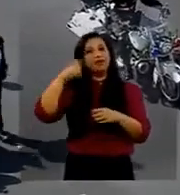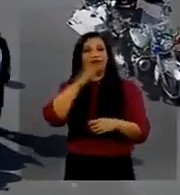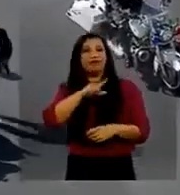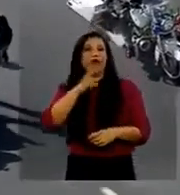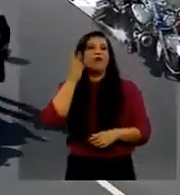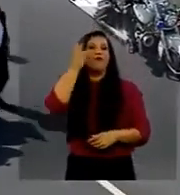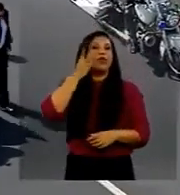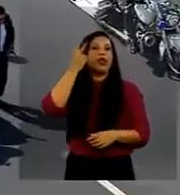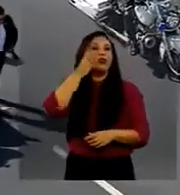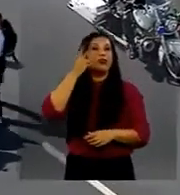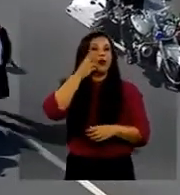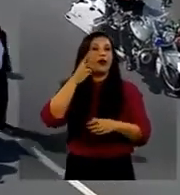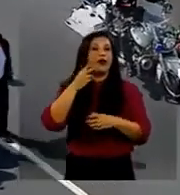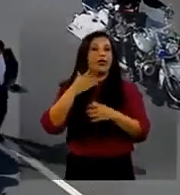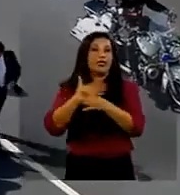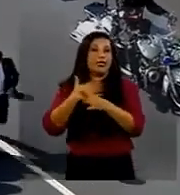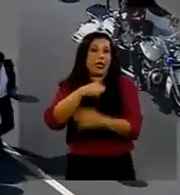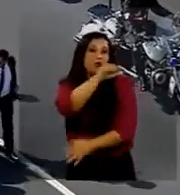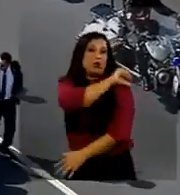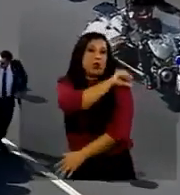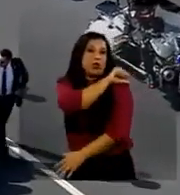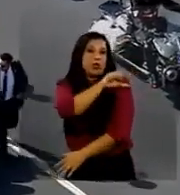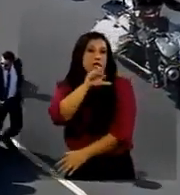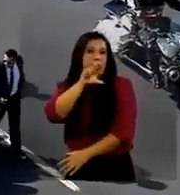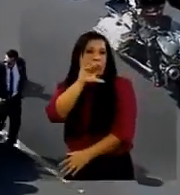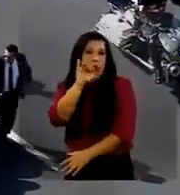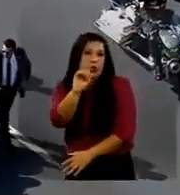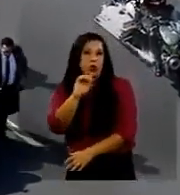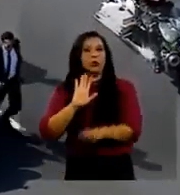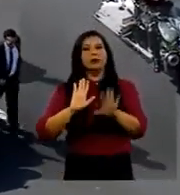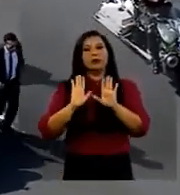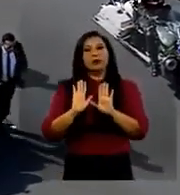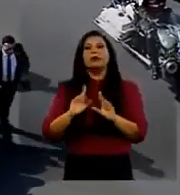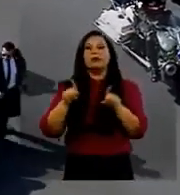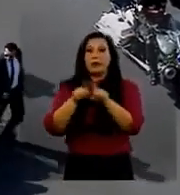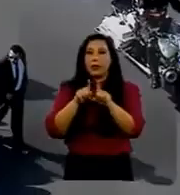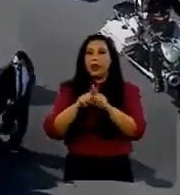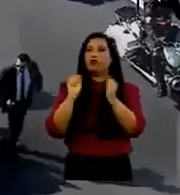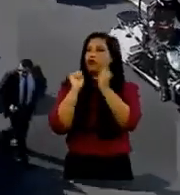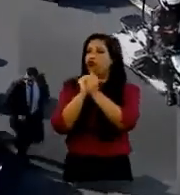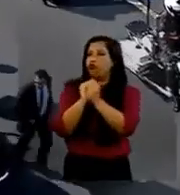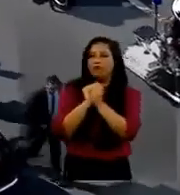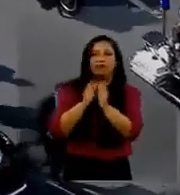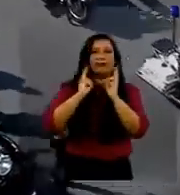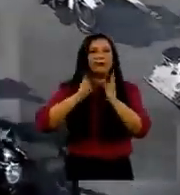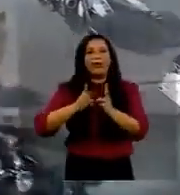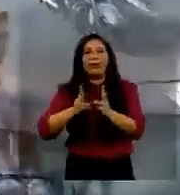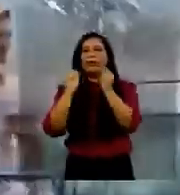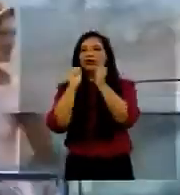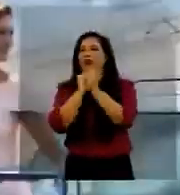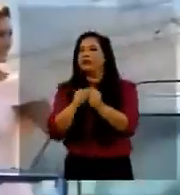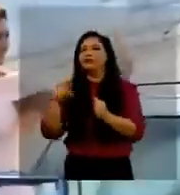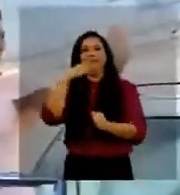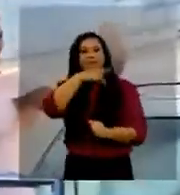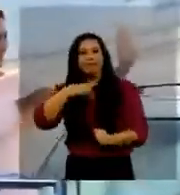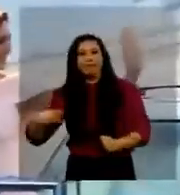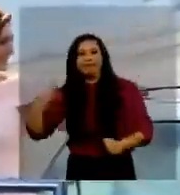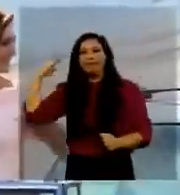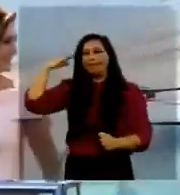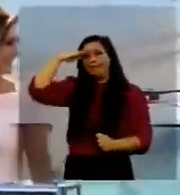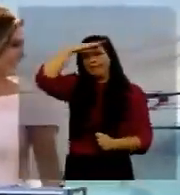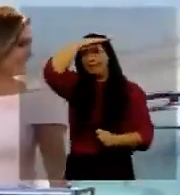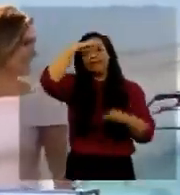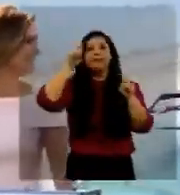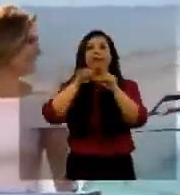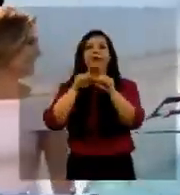da cidade do Rio de Janeiro e que está bastante presente junto com Jair Bolsonaro, inclusive